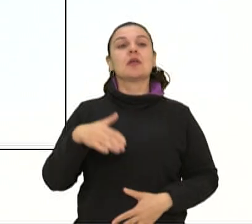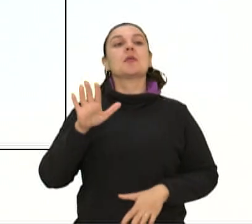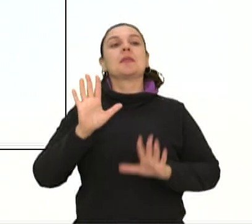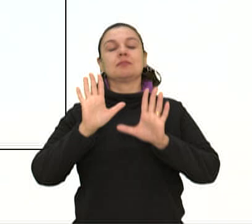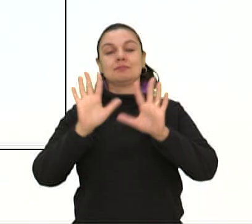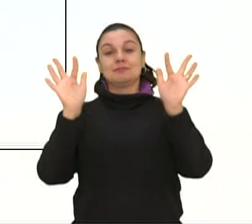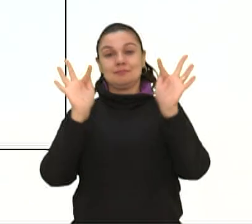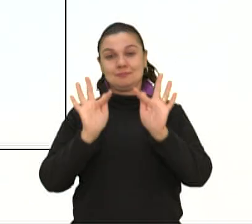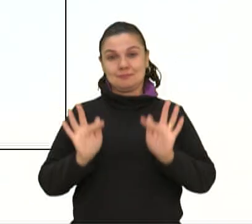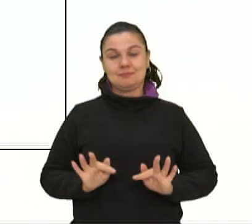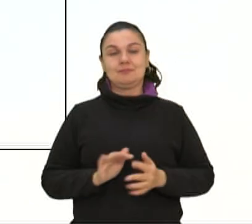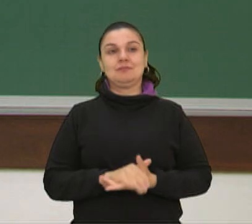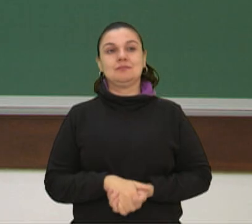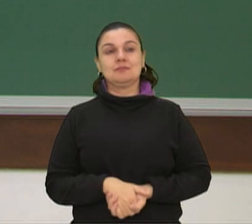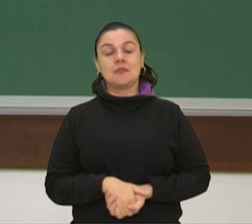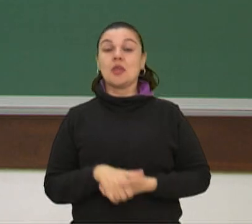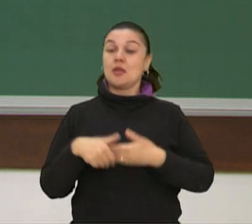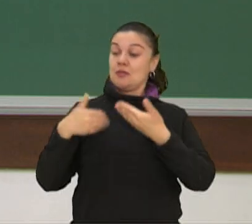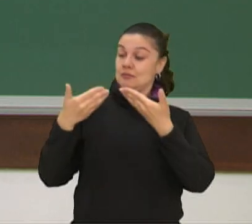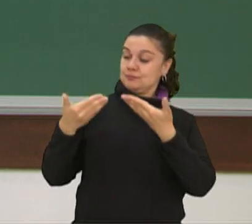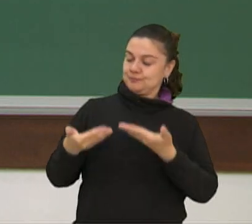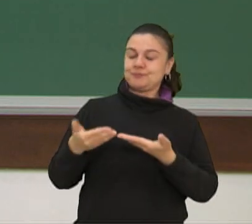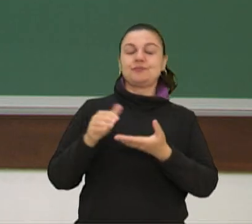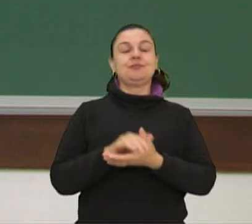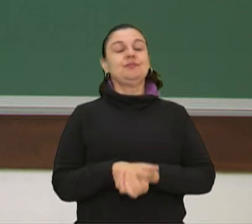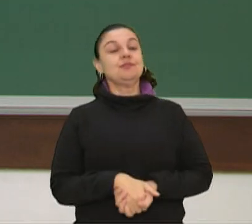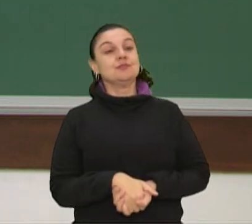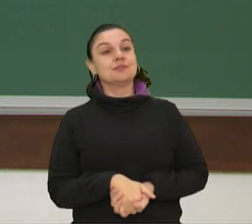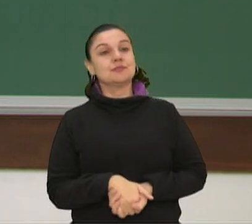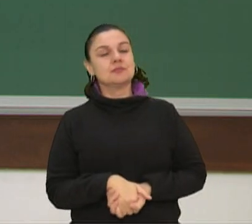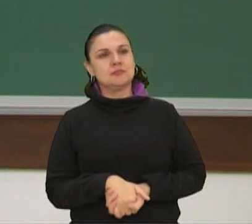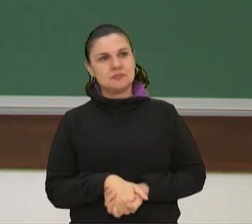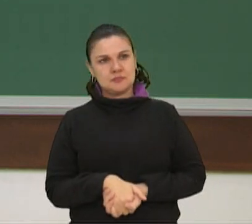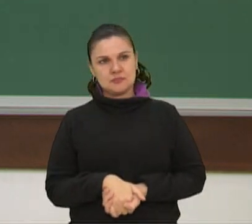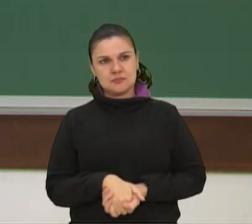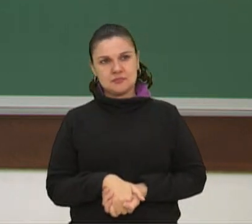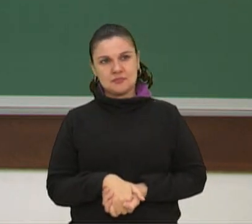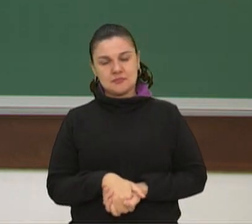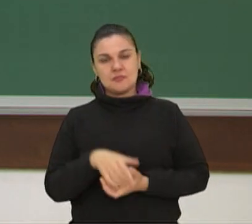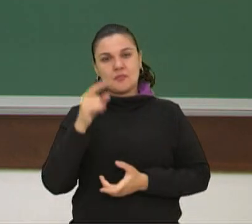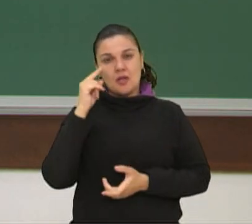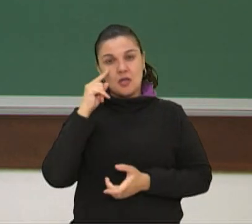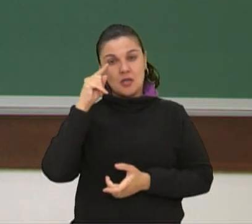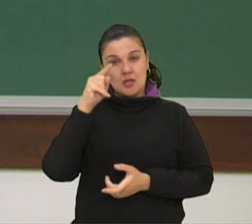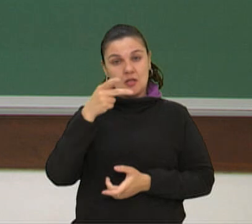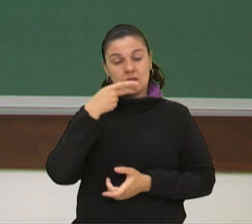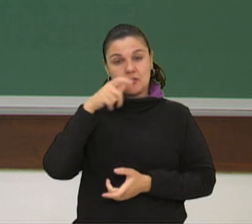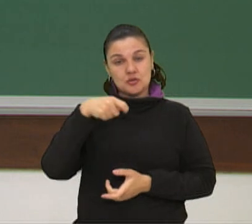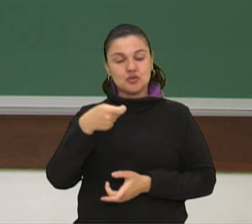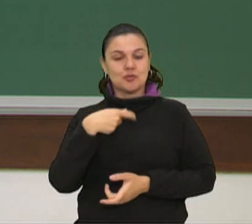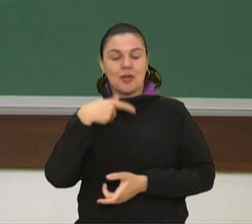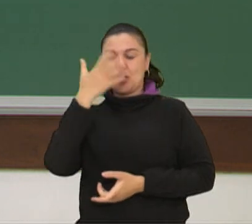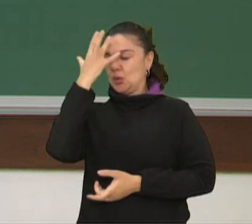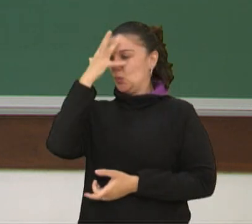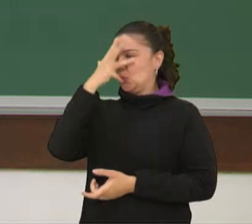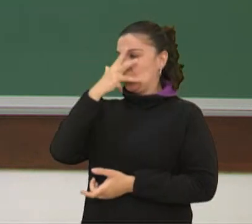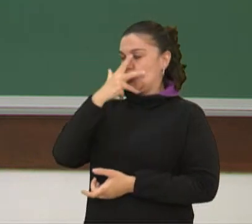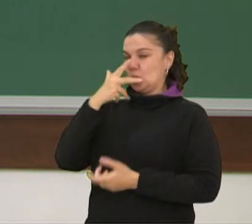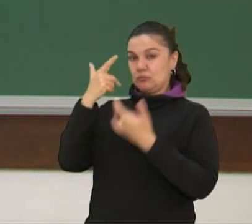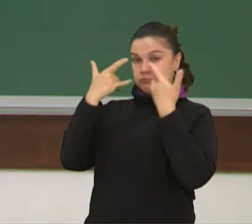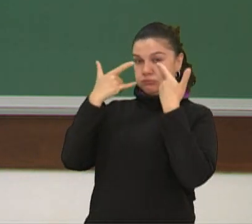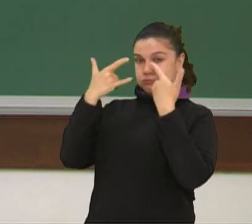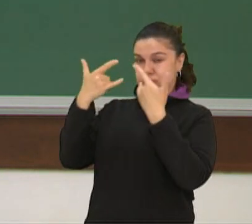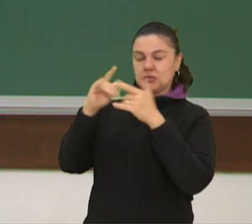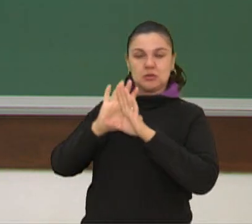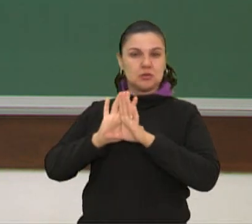A maior parte das coisas que dizemos e fazemos não é necessária. Quem as eliminar da própria